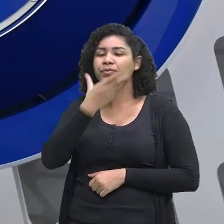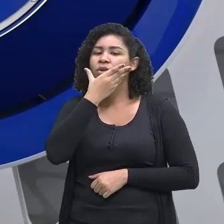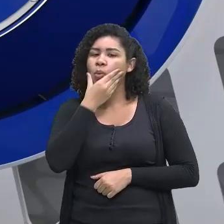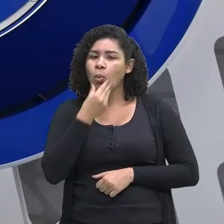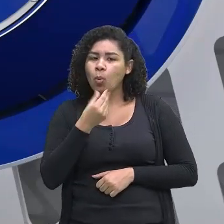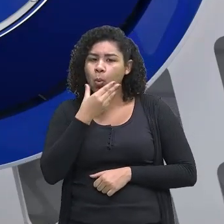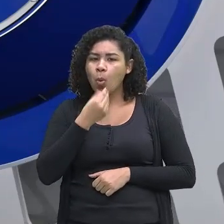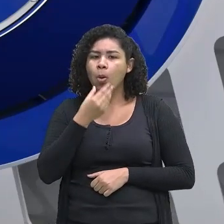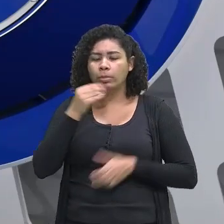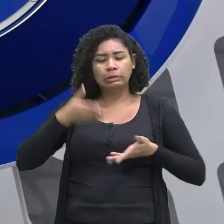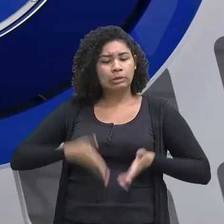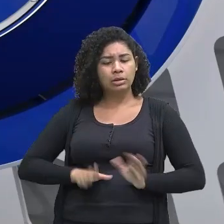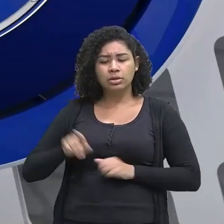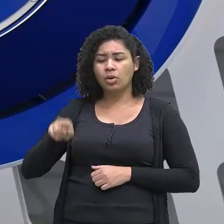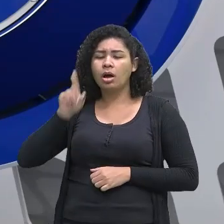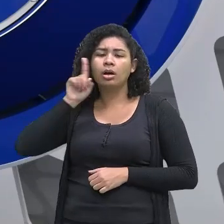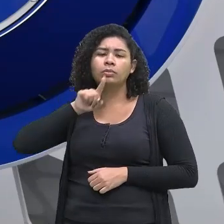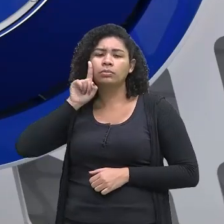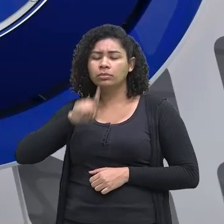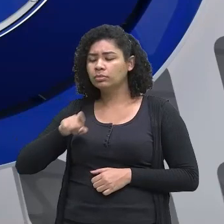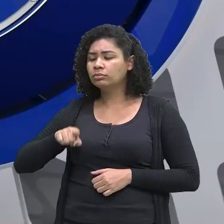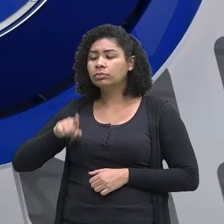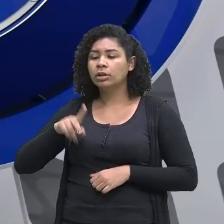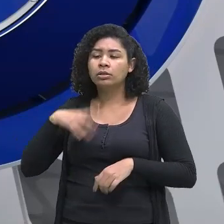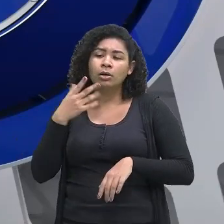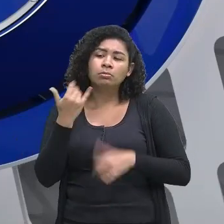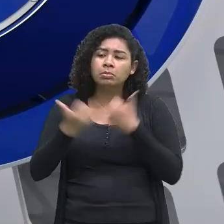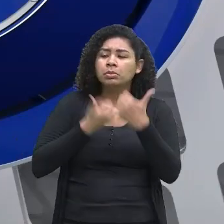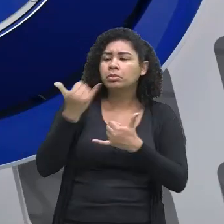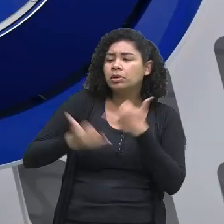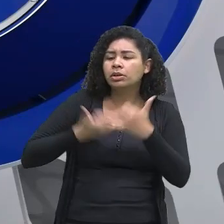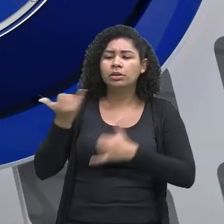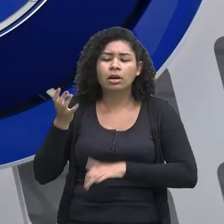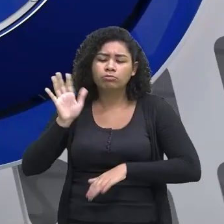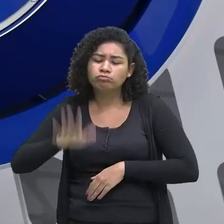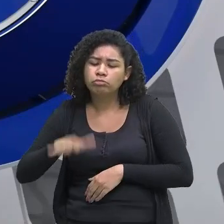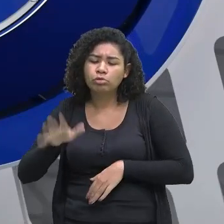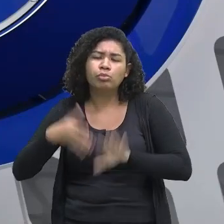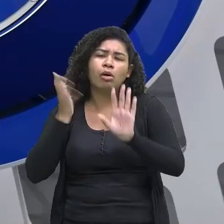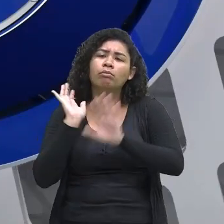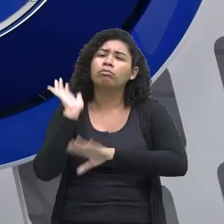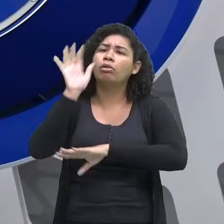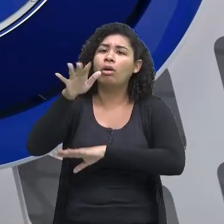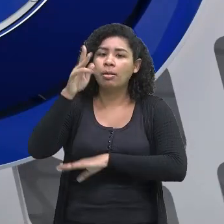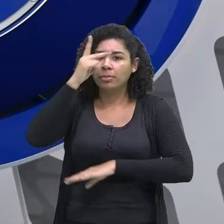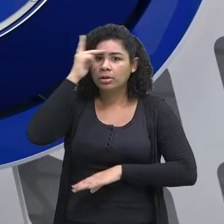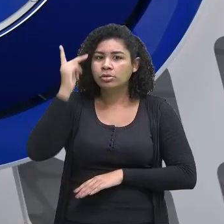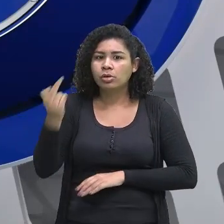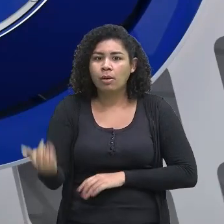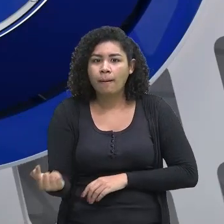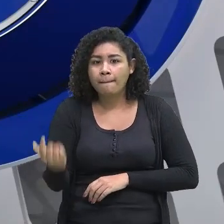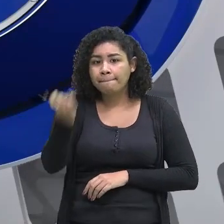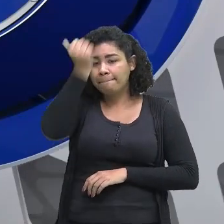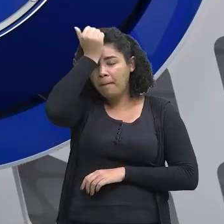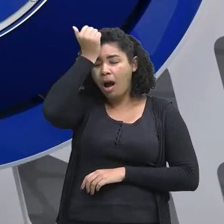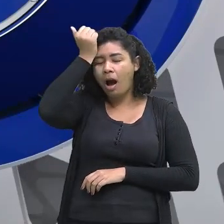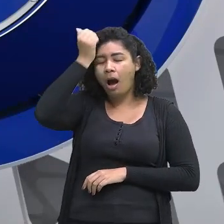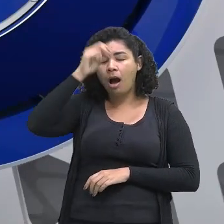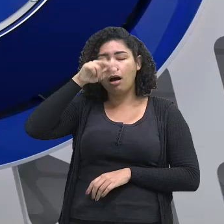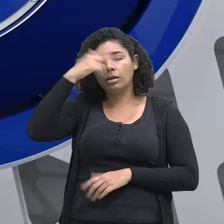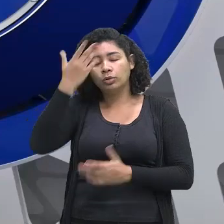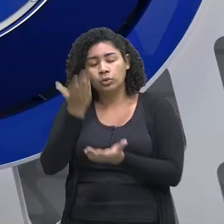americano, lá no meio do esporte, pegou uma bolada na cabeça, acordou na emergência falando o inglês britânico. E